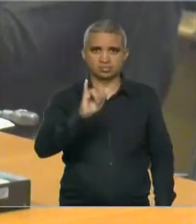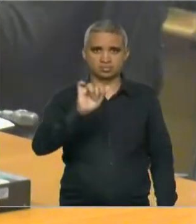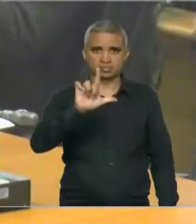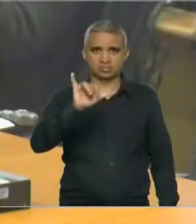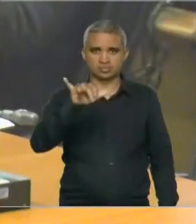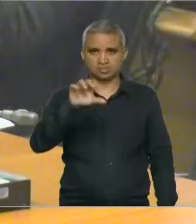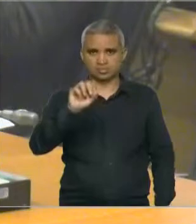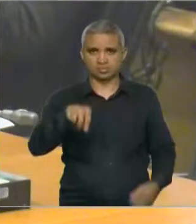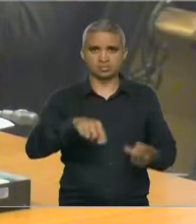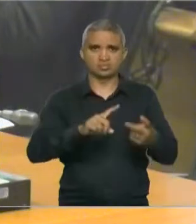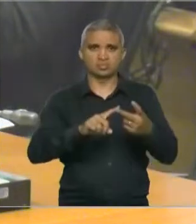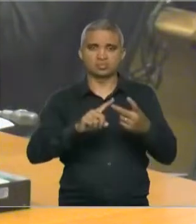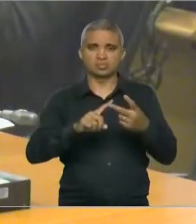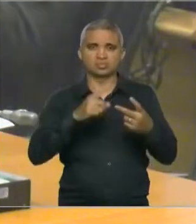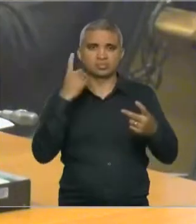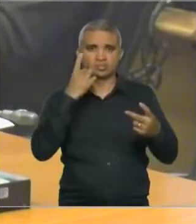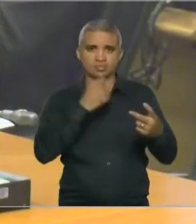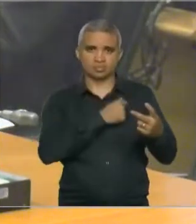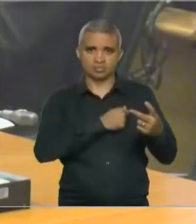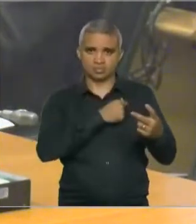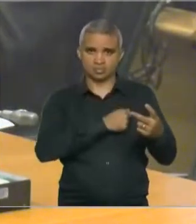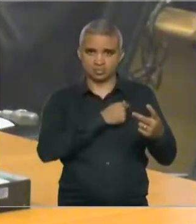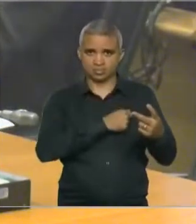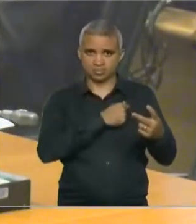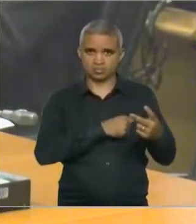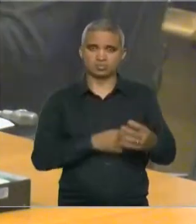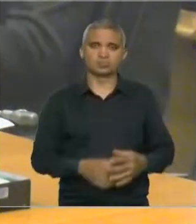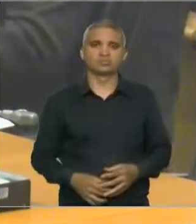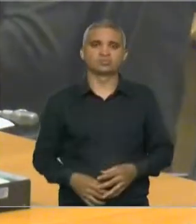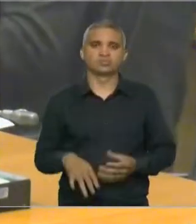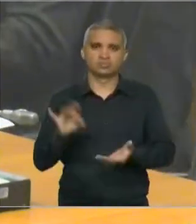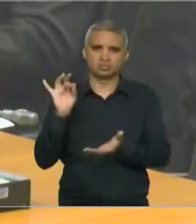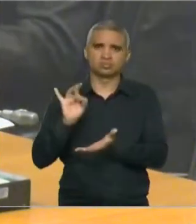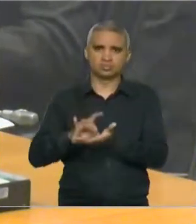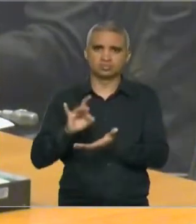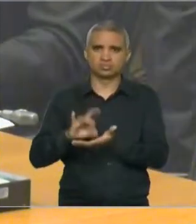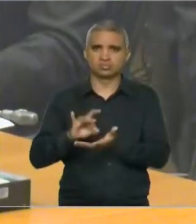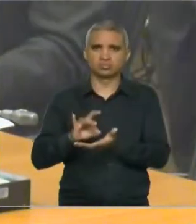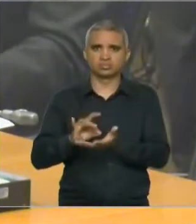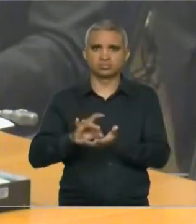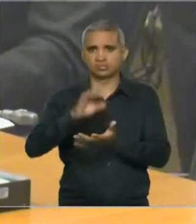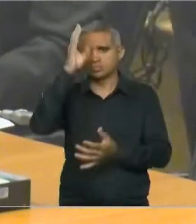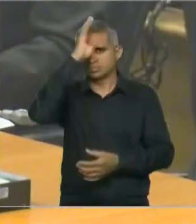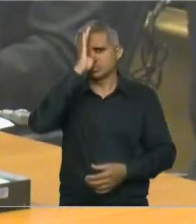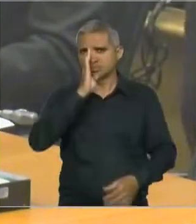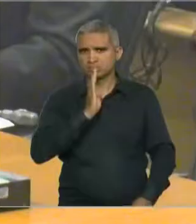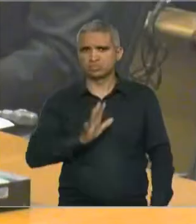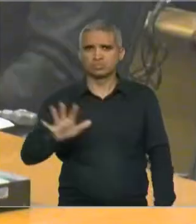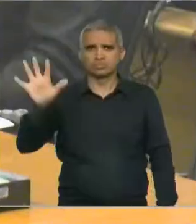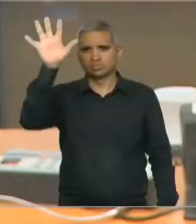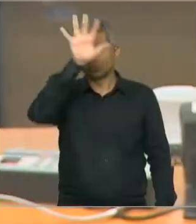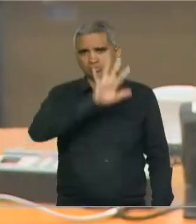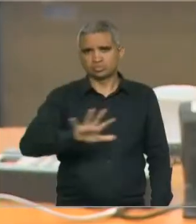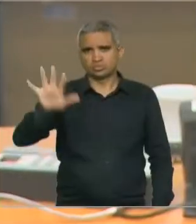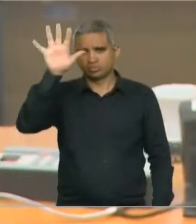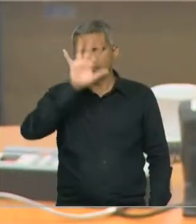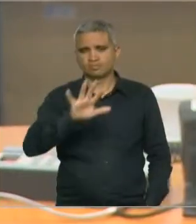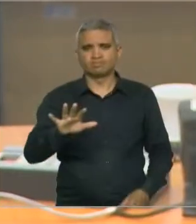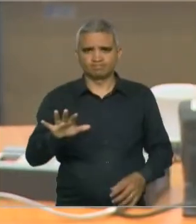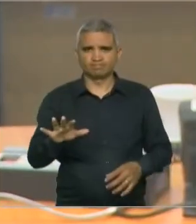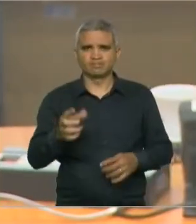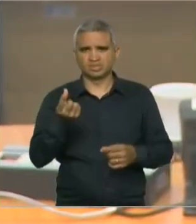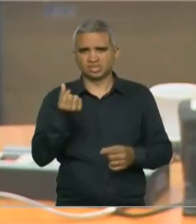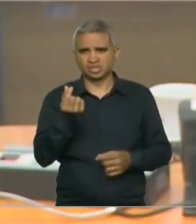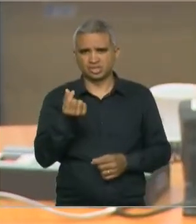De fato, deputados, a gente tem uma dificuldade hoje que o Brasil todo enfrenta, uma dificuldade financeira